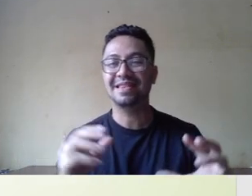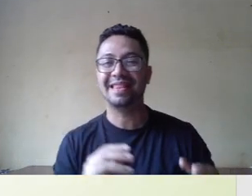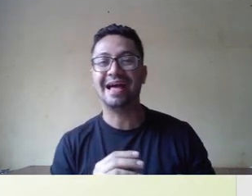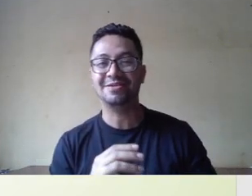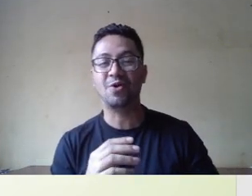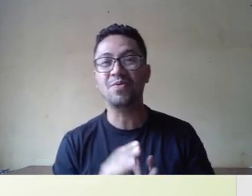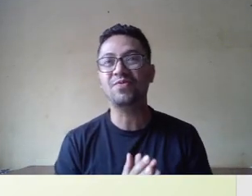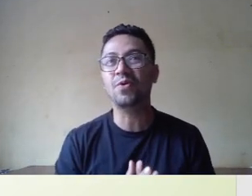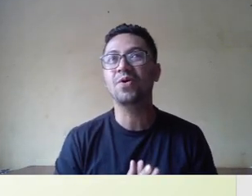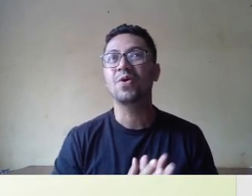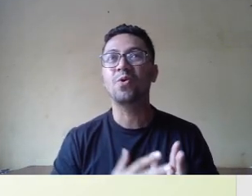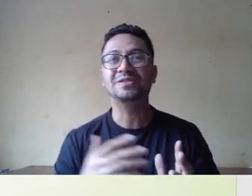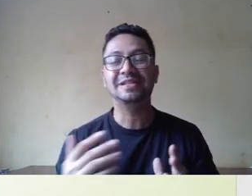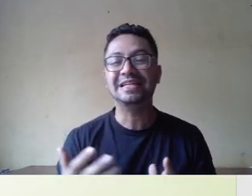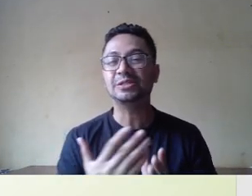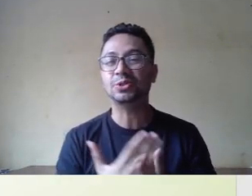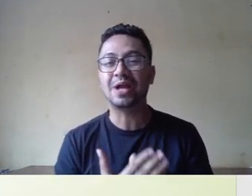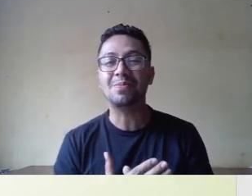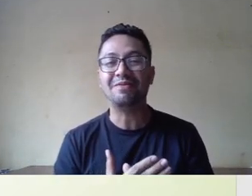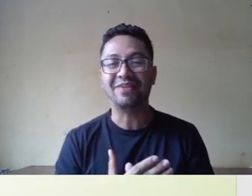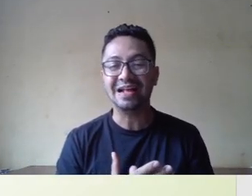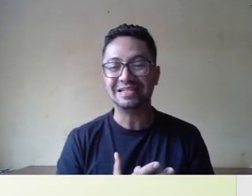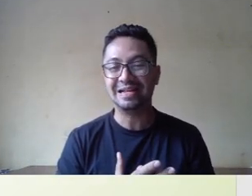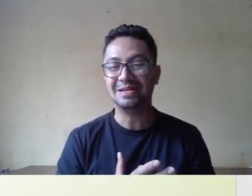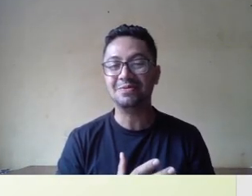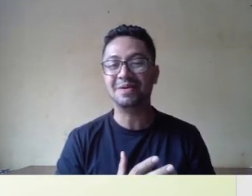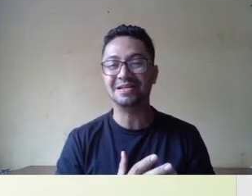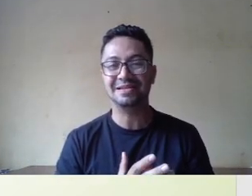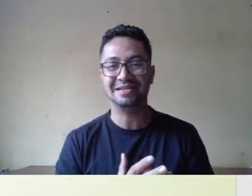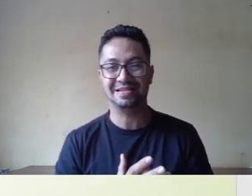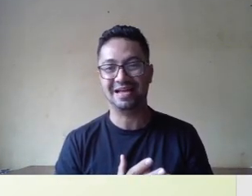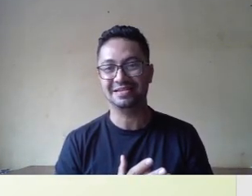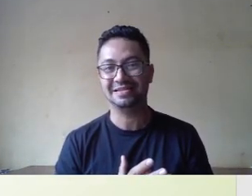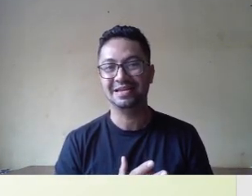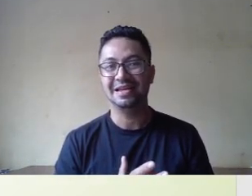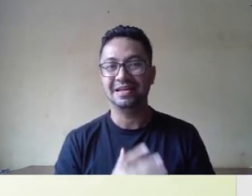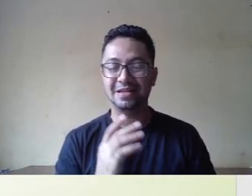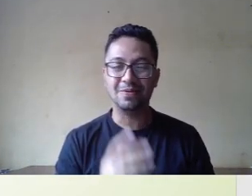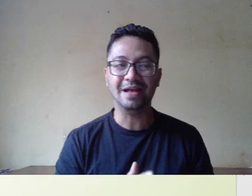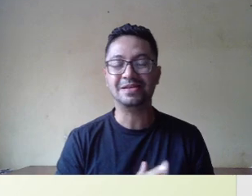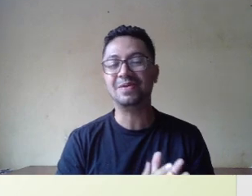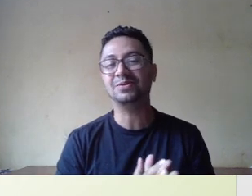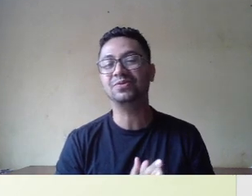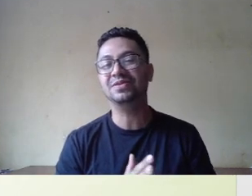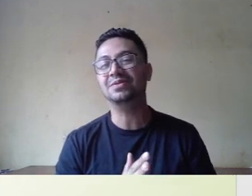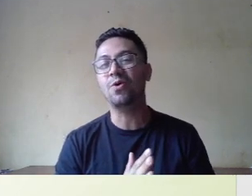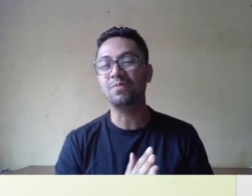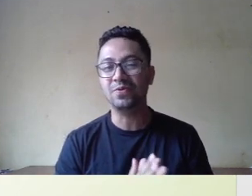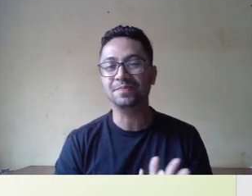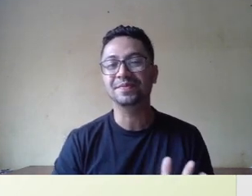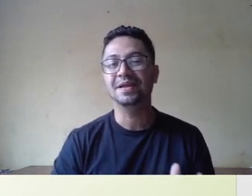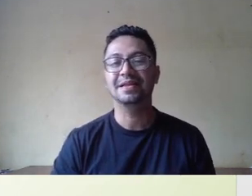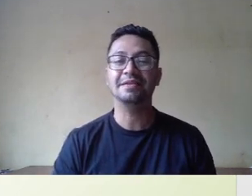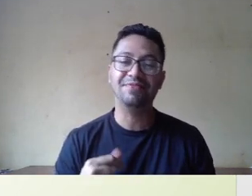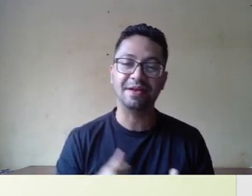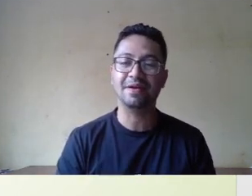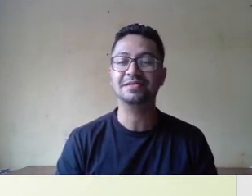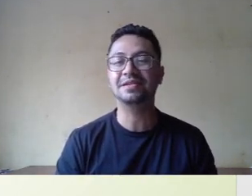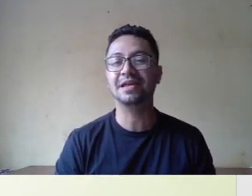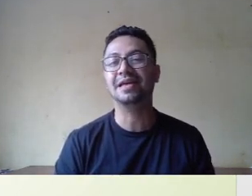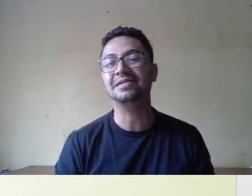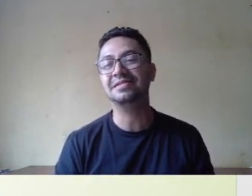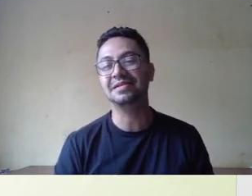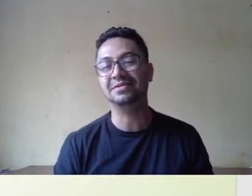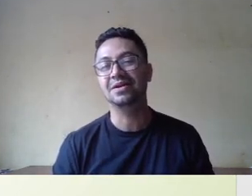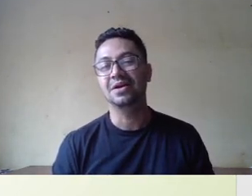ordem sintática? Como eu vou conseguir estruturar uma frase na língua brasileira de sinais? Então, essa é uma dúvida comum, né, e frequente